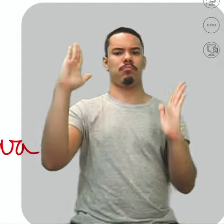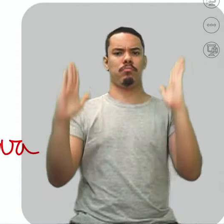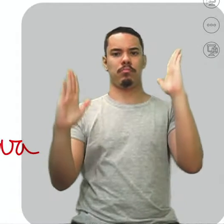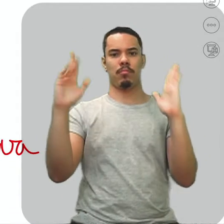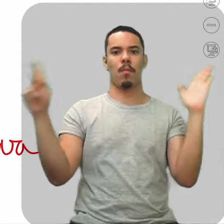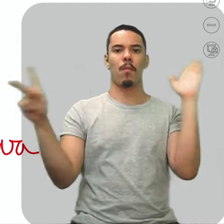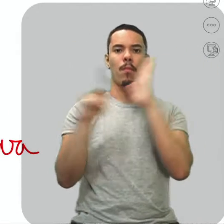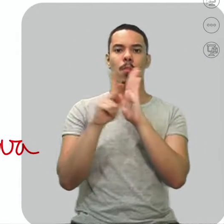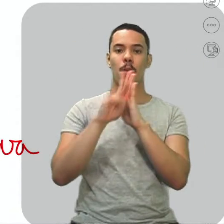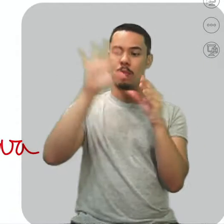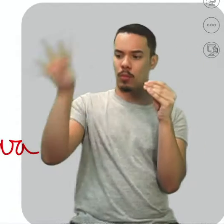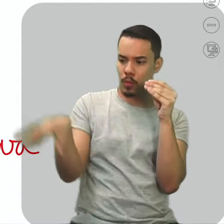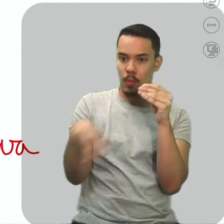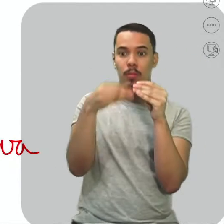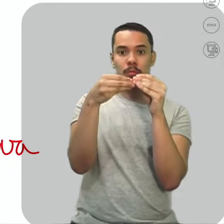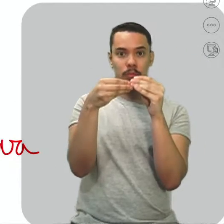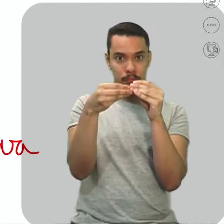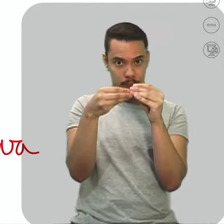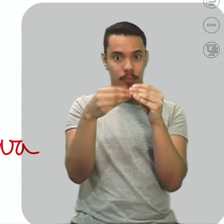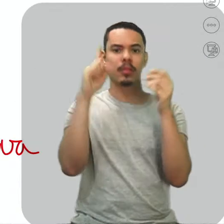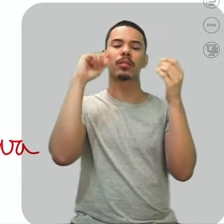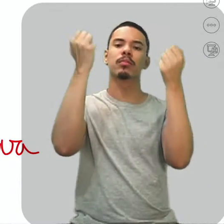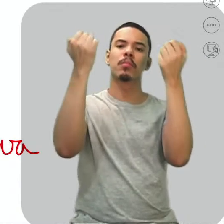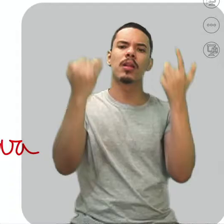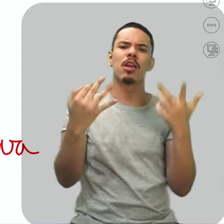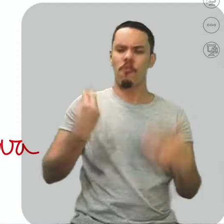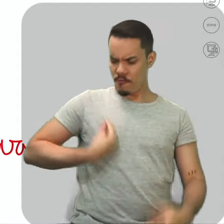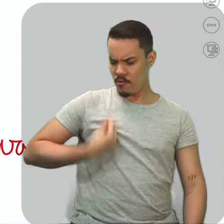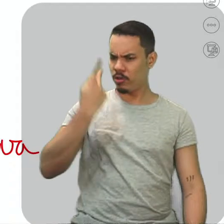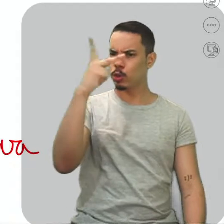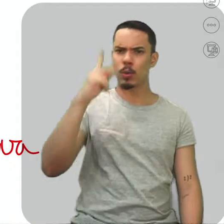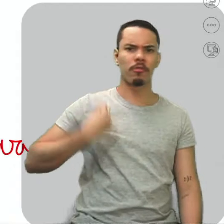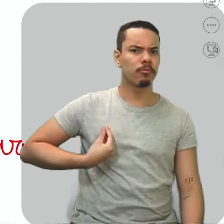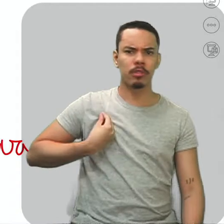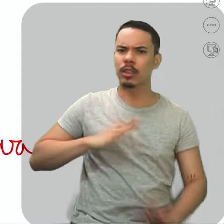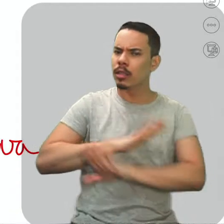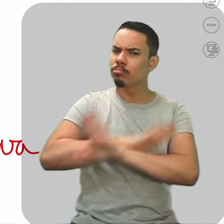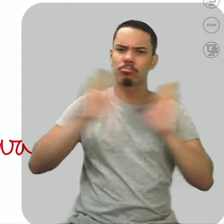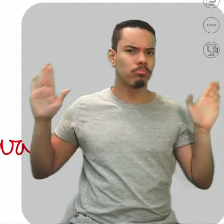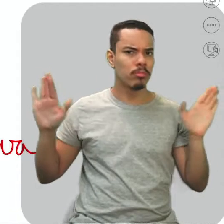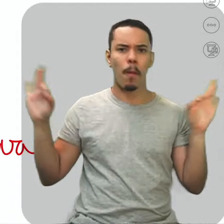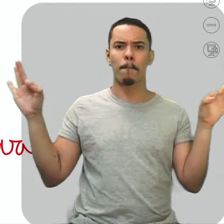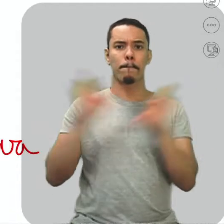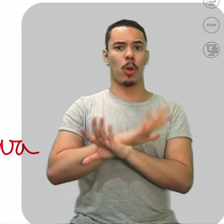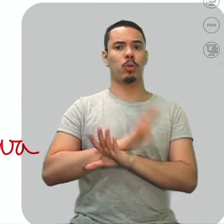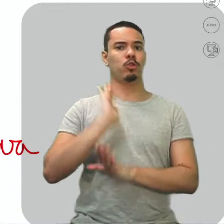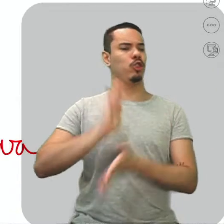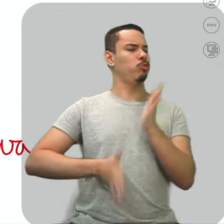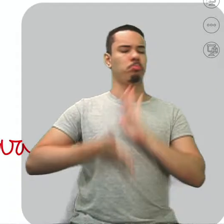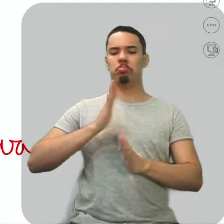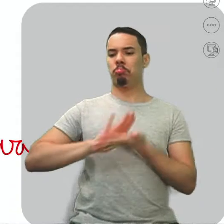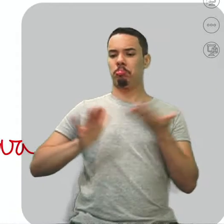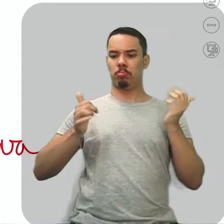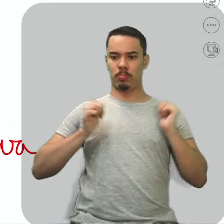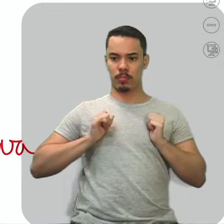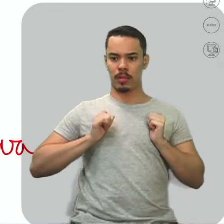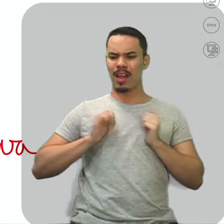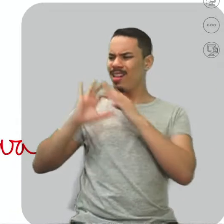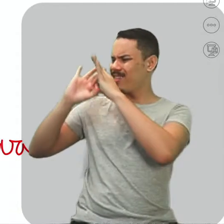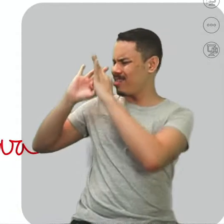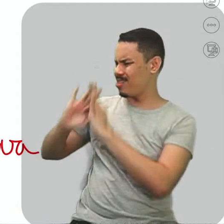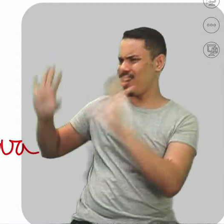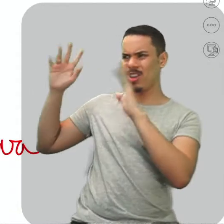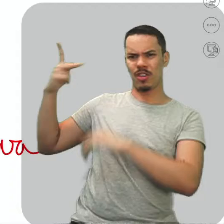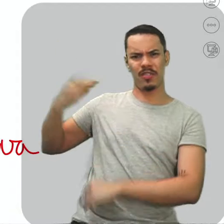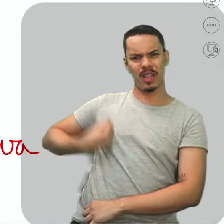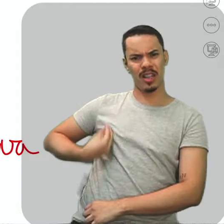composto por coordenação quando eu falo esse viva sua vida pronto já apareceu a mensagem deixa dos